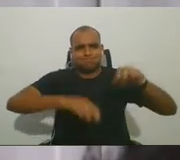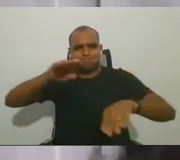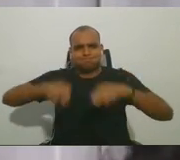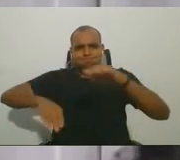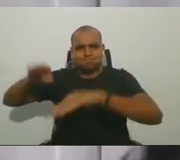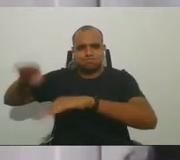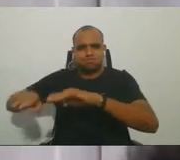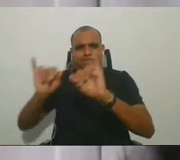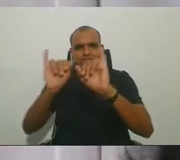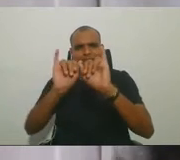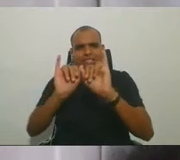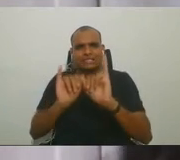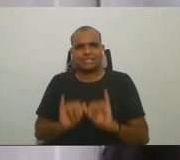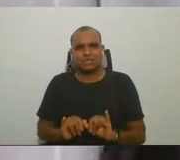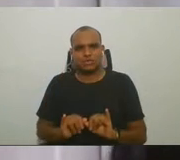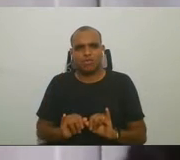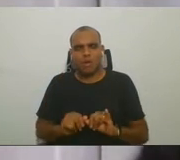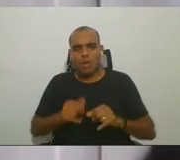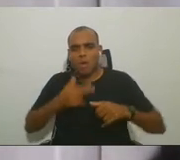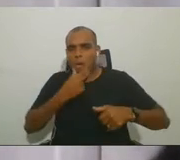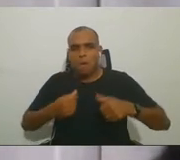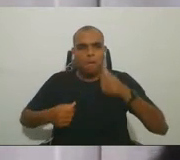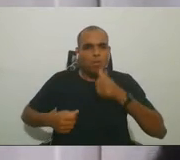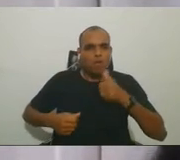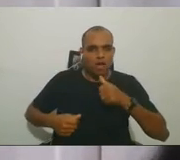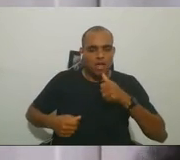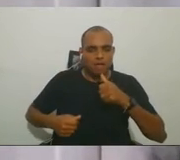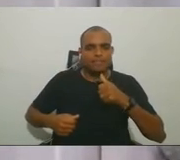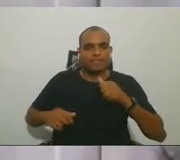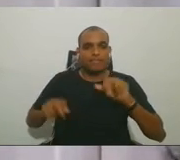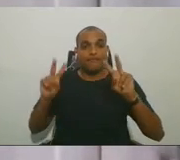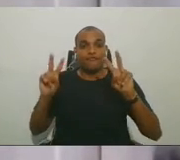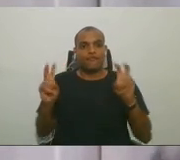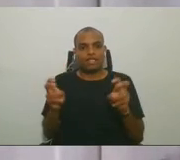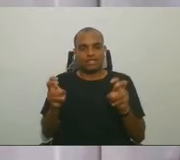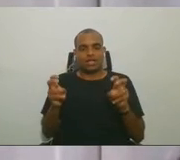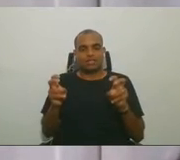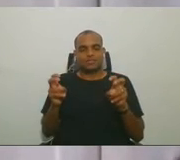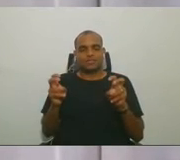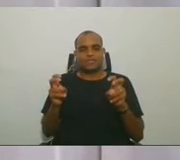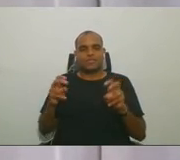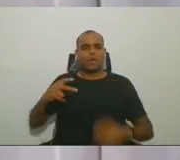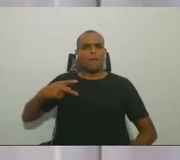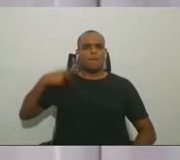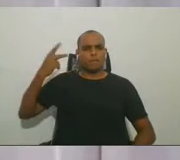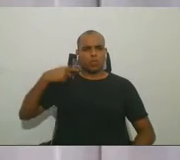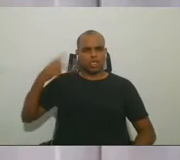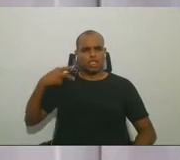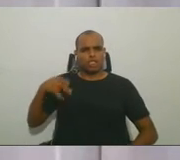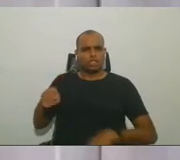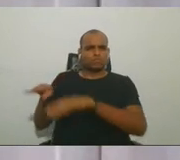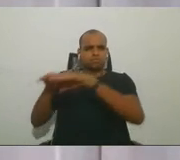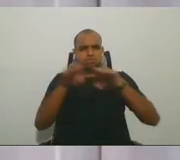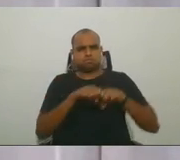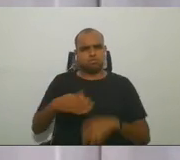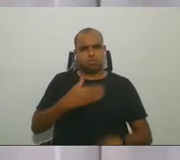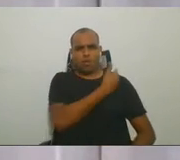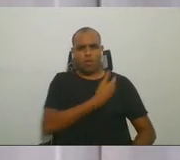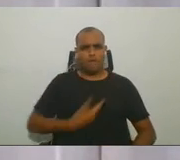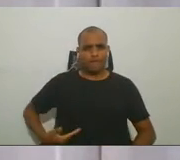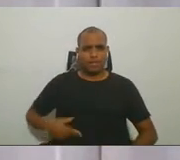sexos. Fecho aspas. Se impõe que as políticas hegemônicas de governanças